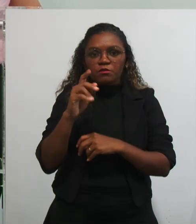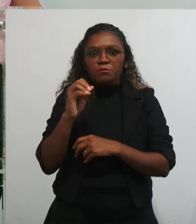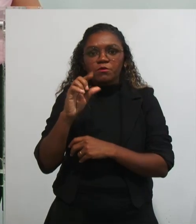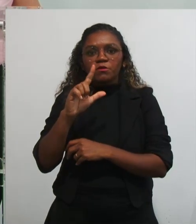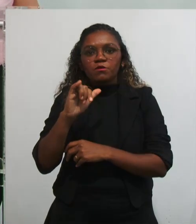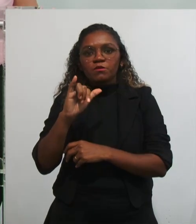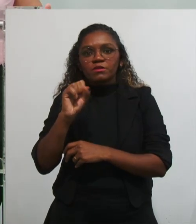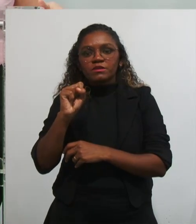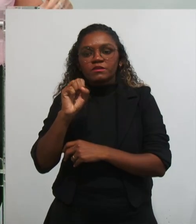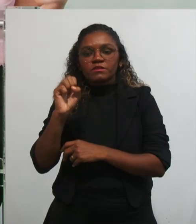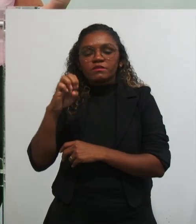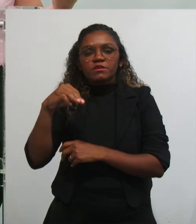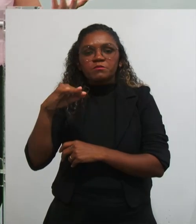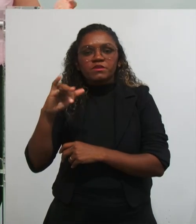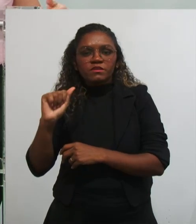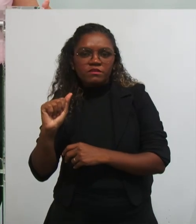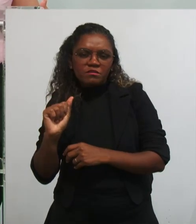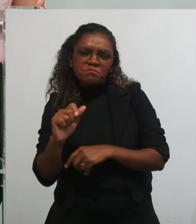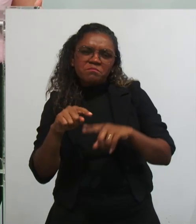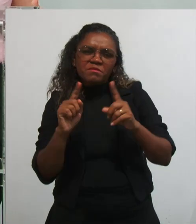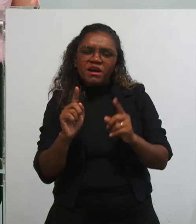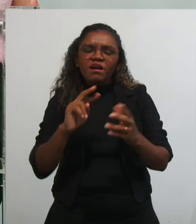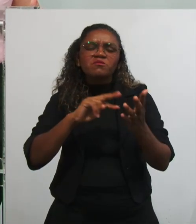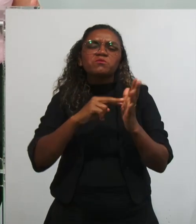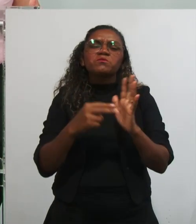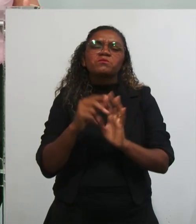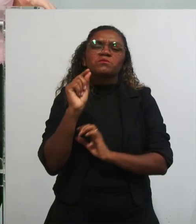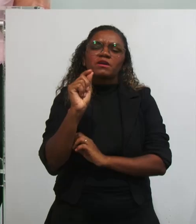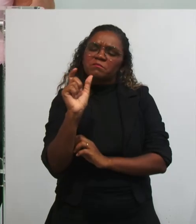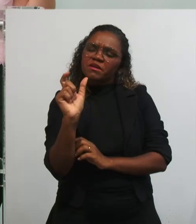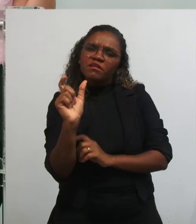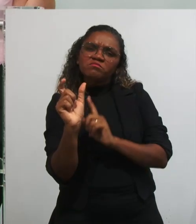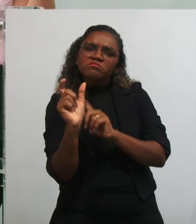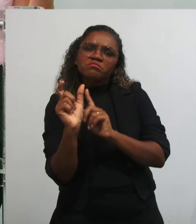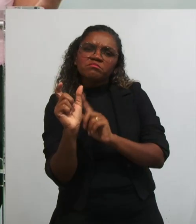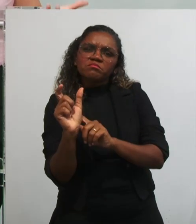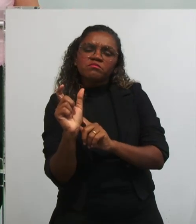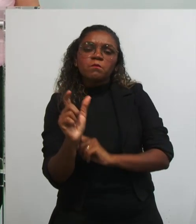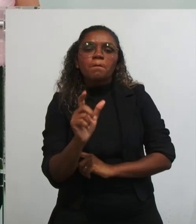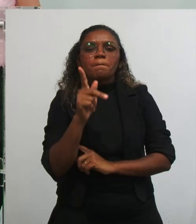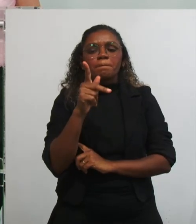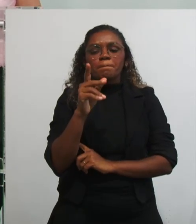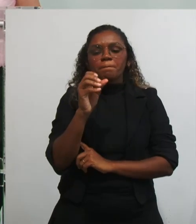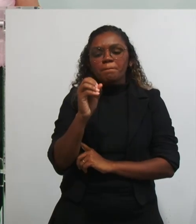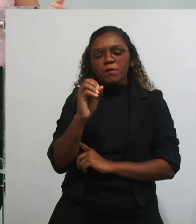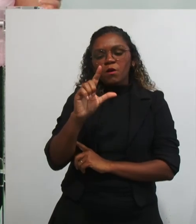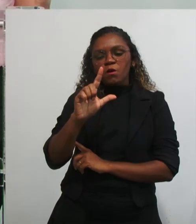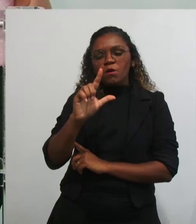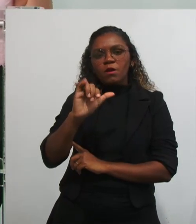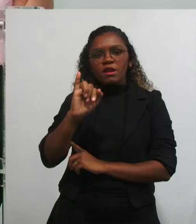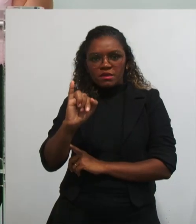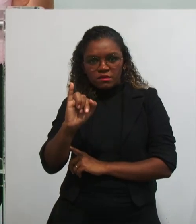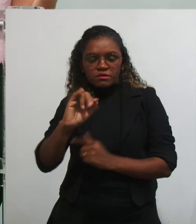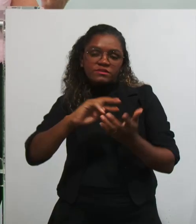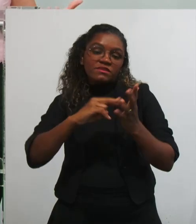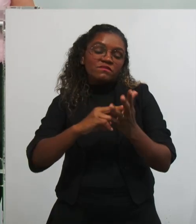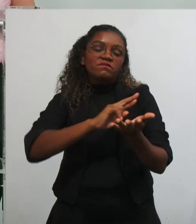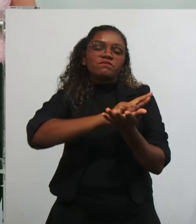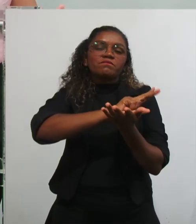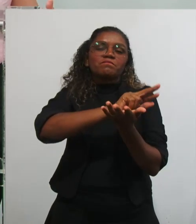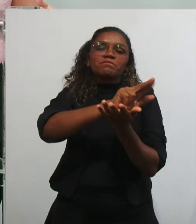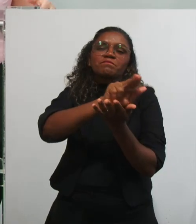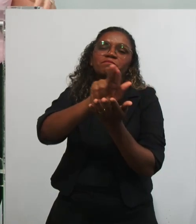polissemia, poli quer dizer vários, então a leitura ela pode ter vários sentidos e é preciso a gente